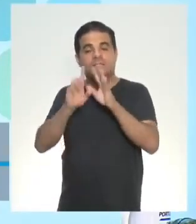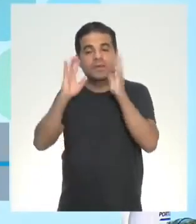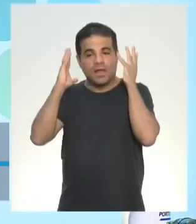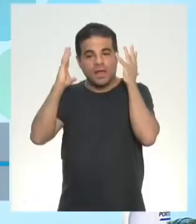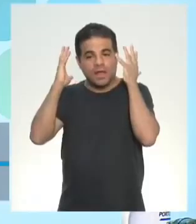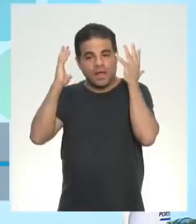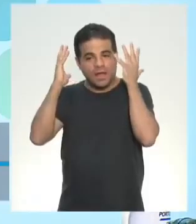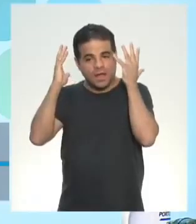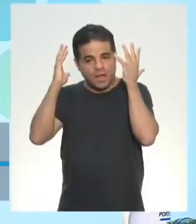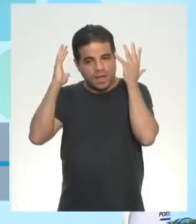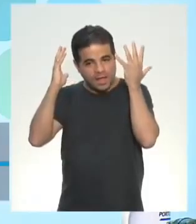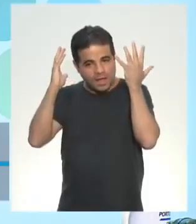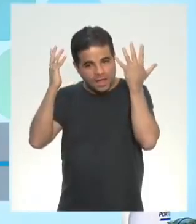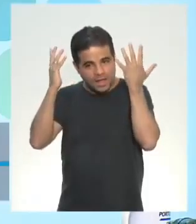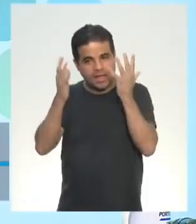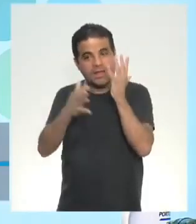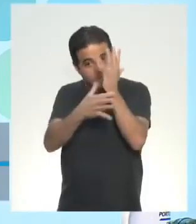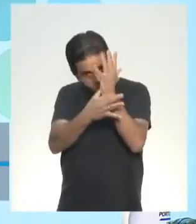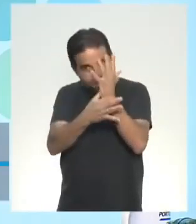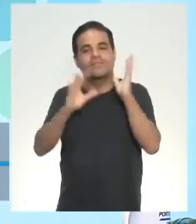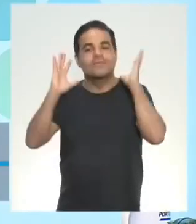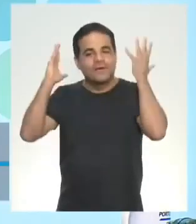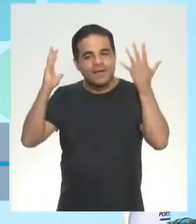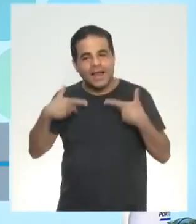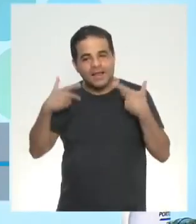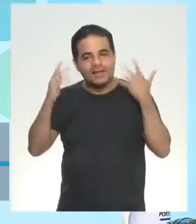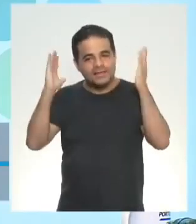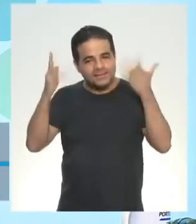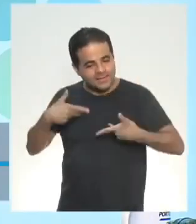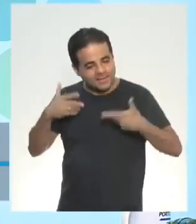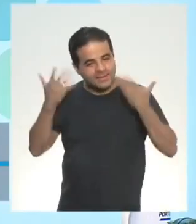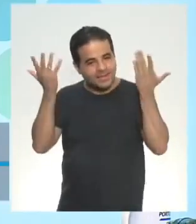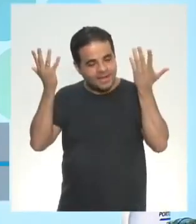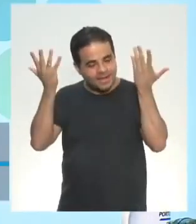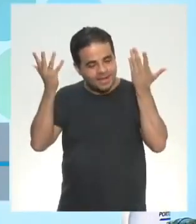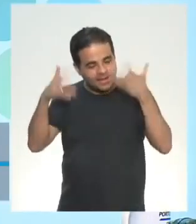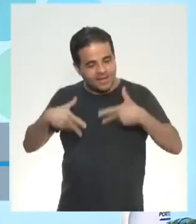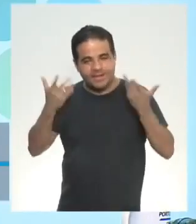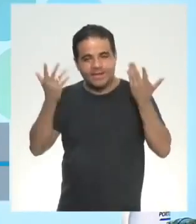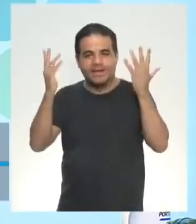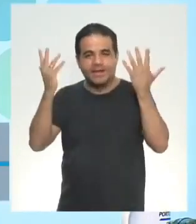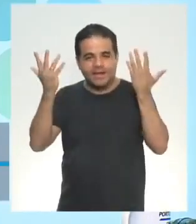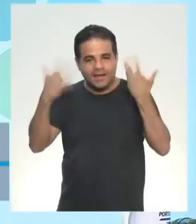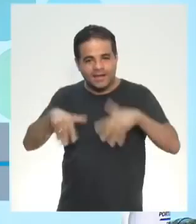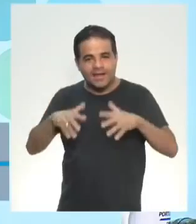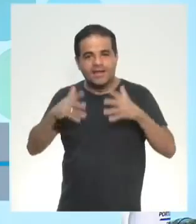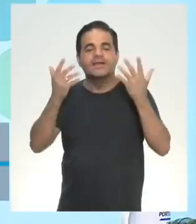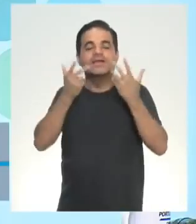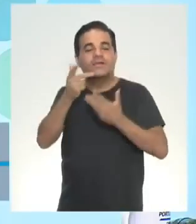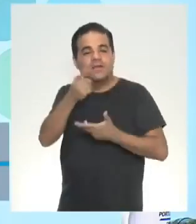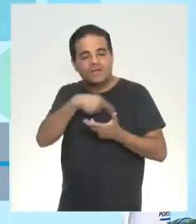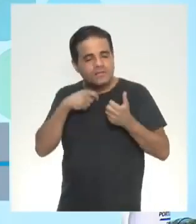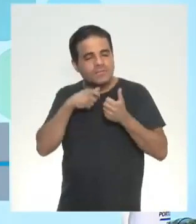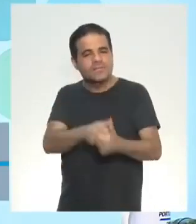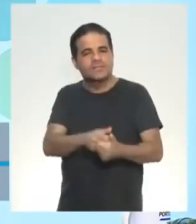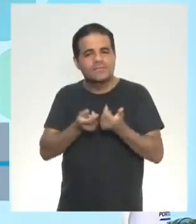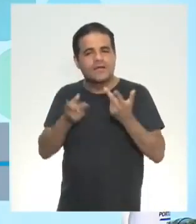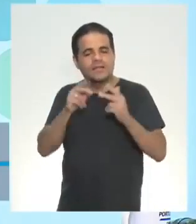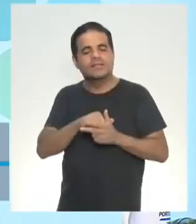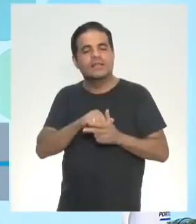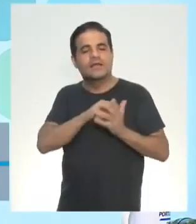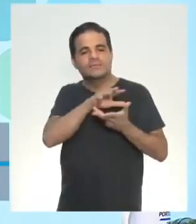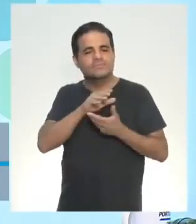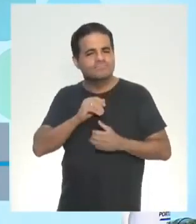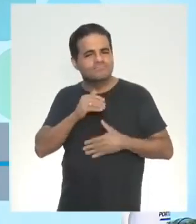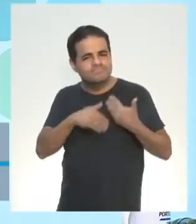naturalismo hoje. Claro, até o final, ao final dessa sequência, vocês vão perceber que a gente vai até a era contemporânea